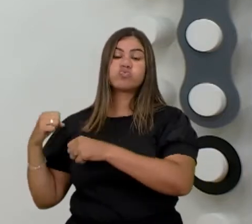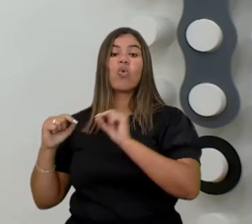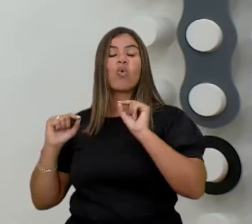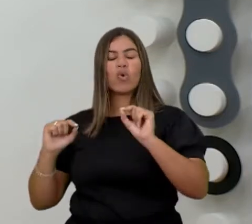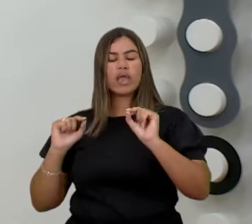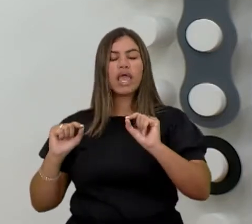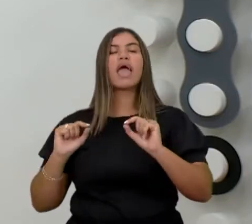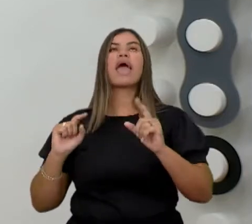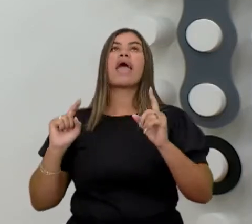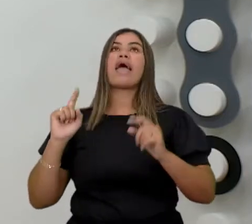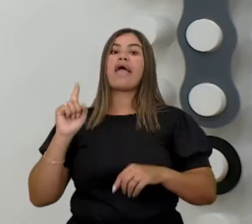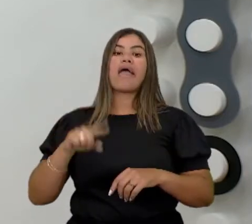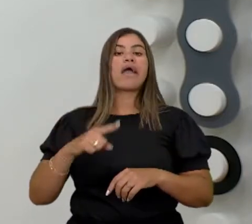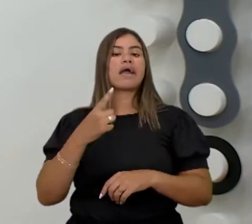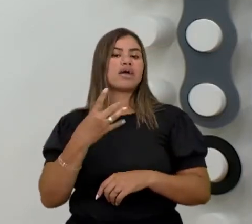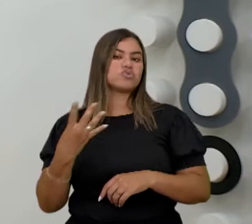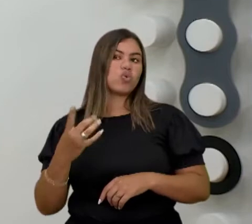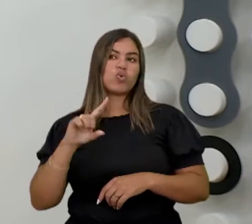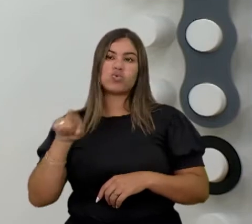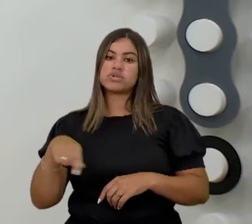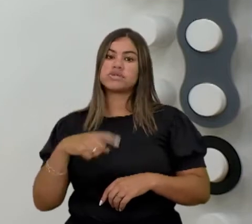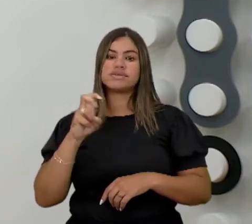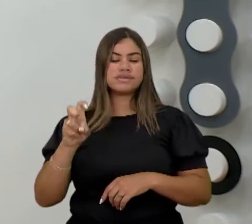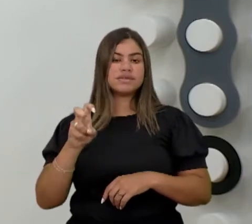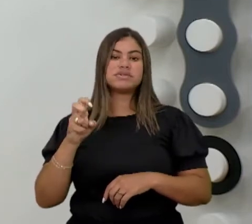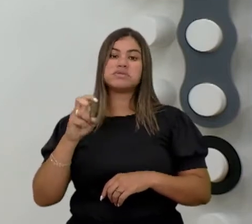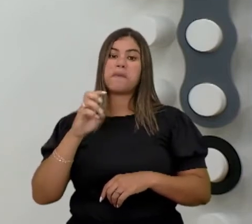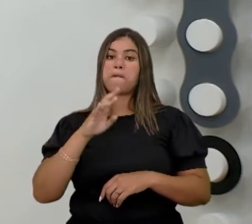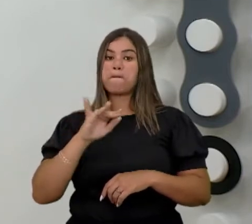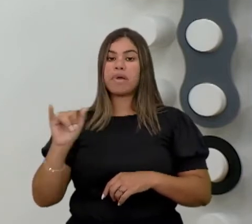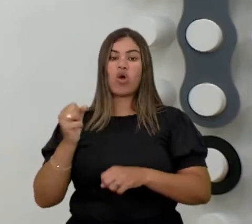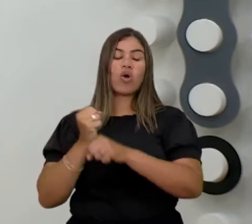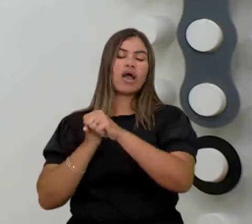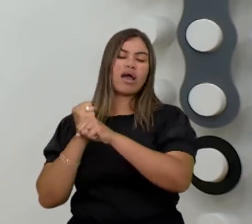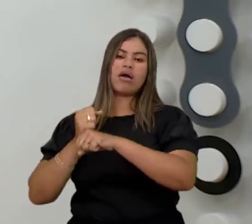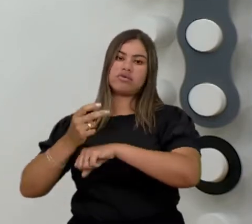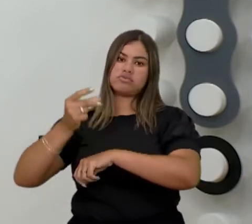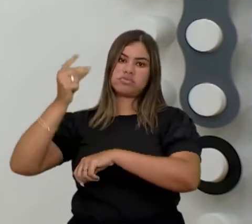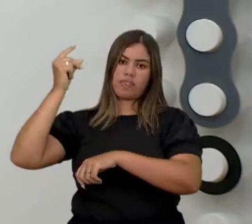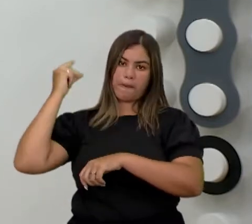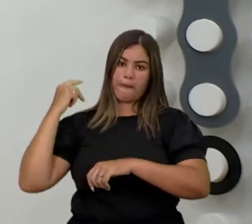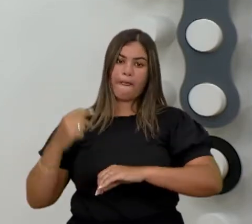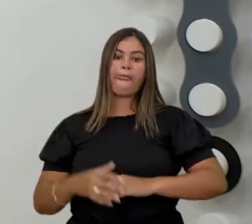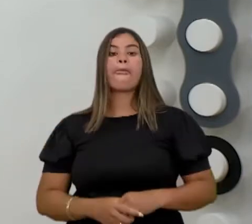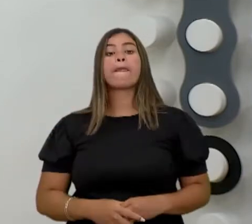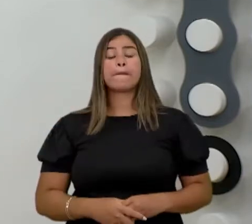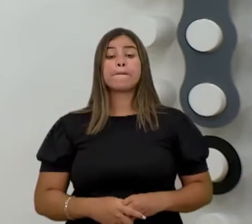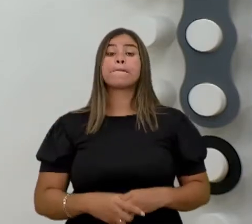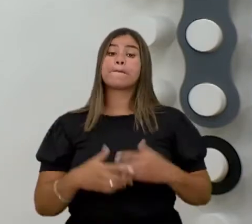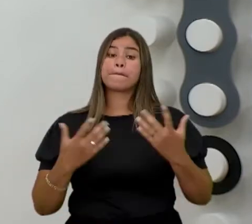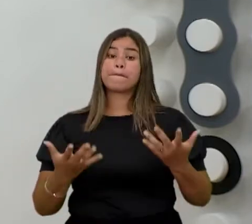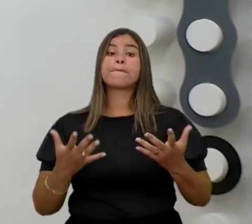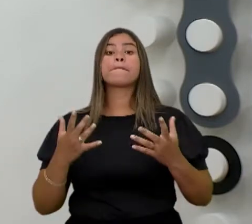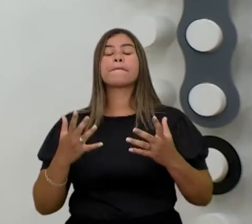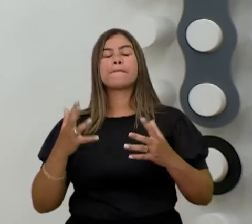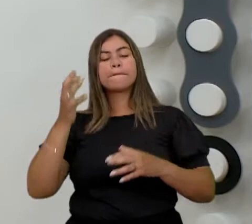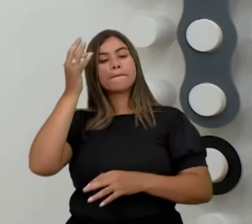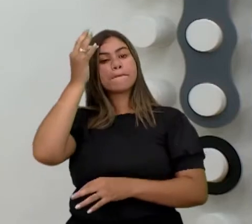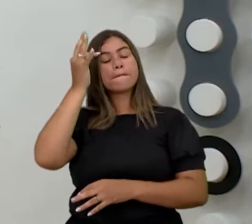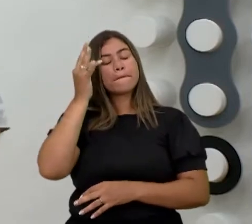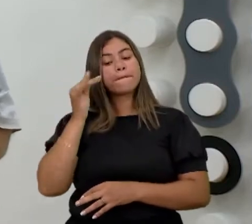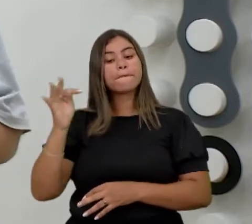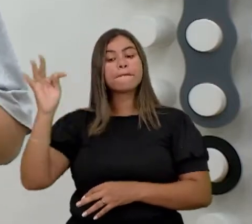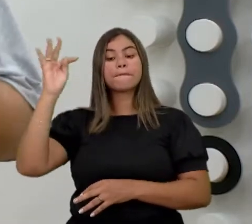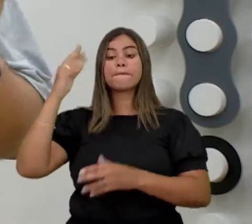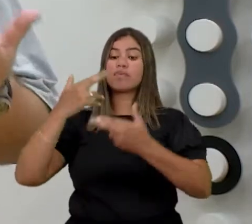importante estar retratando isso para os alunos. Então, são várias as teorias, nós vamos falar de uma que é a que